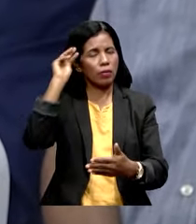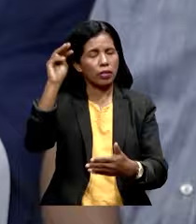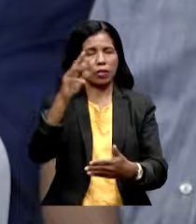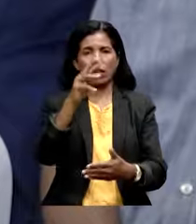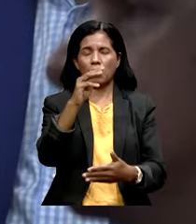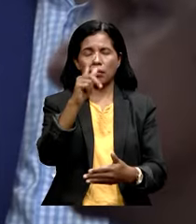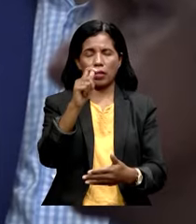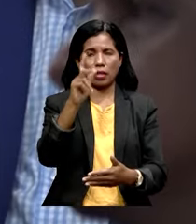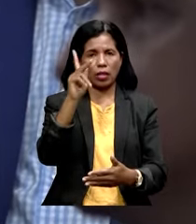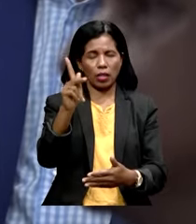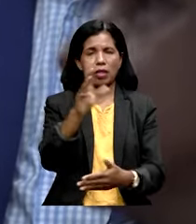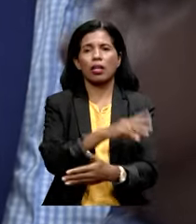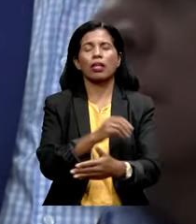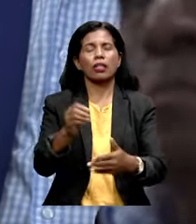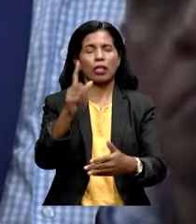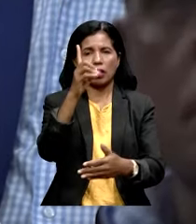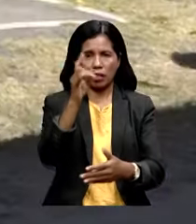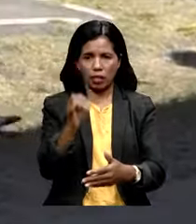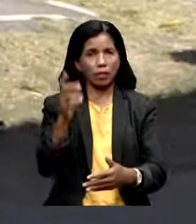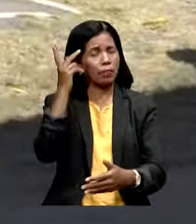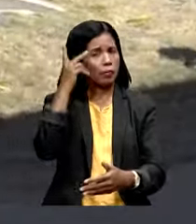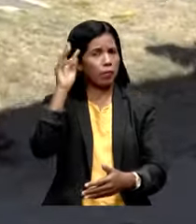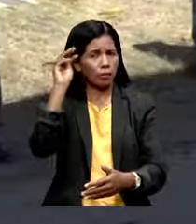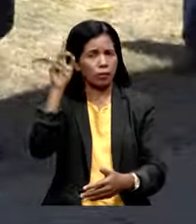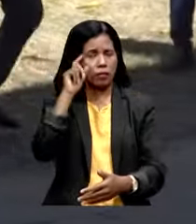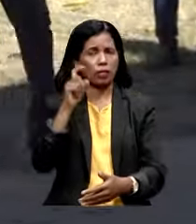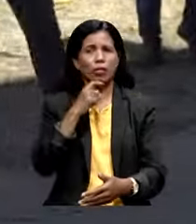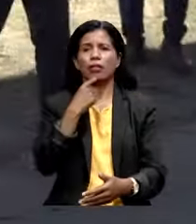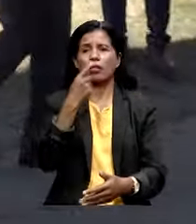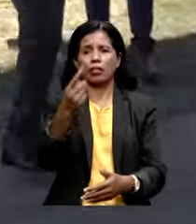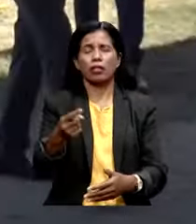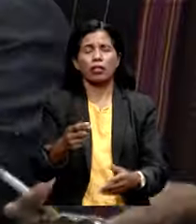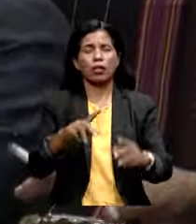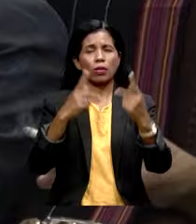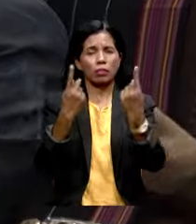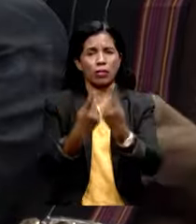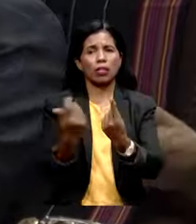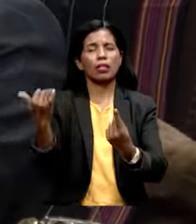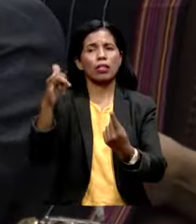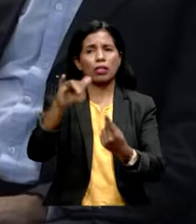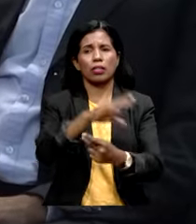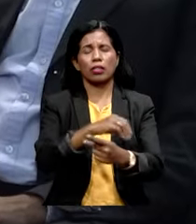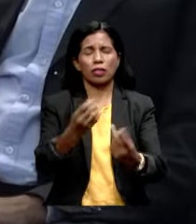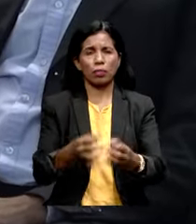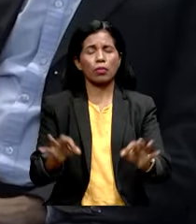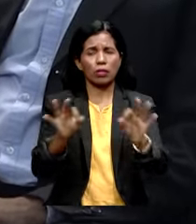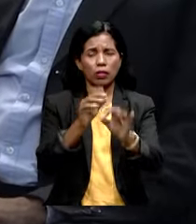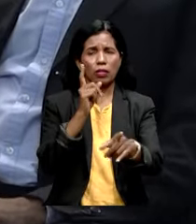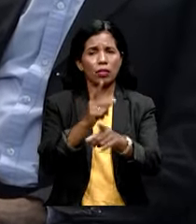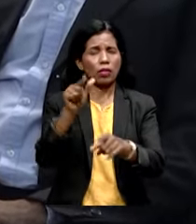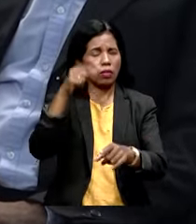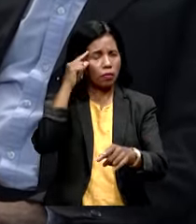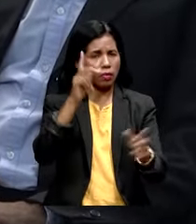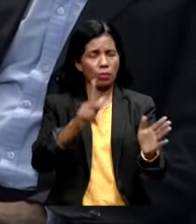Transporte e Comunicação Caicole de Liné, Primeiro-Ministro Kairala Sana Guzmão Hateten, setor telecomunicação nessa pilar importante e governo no